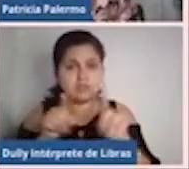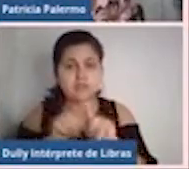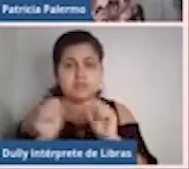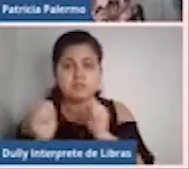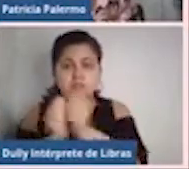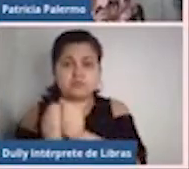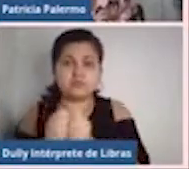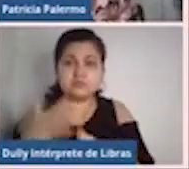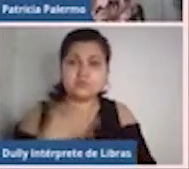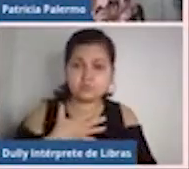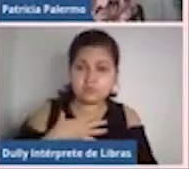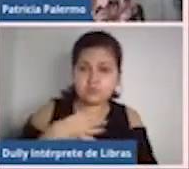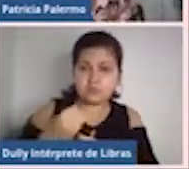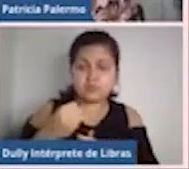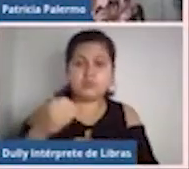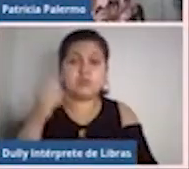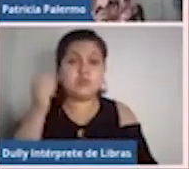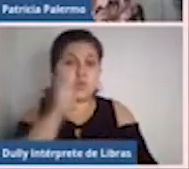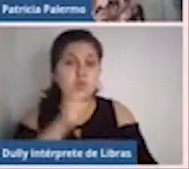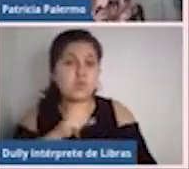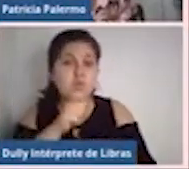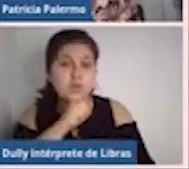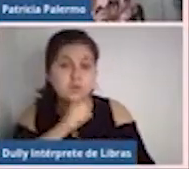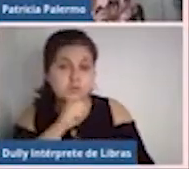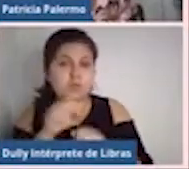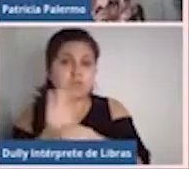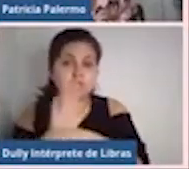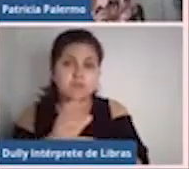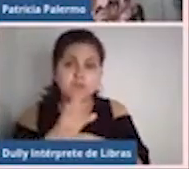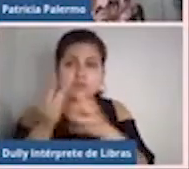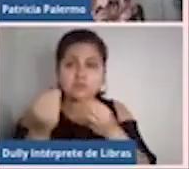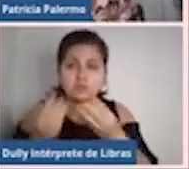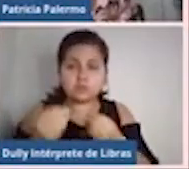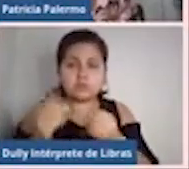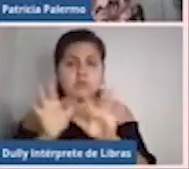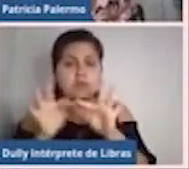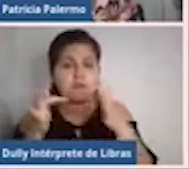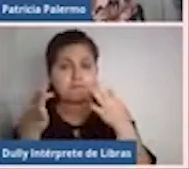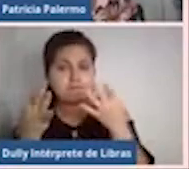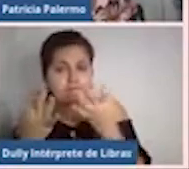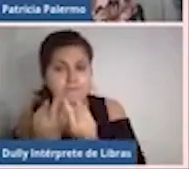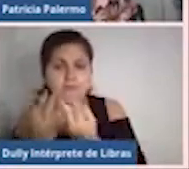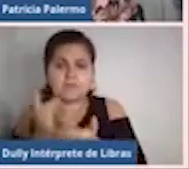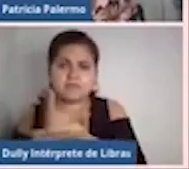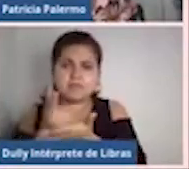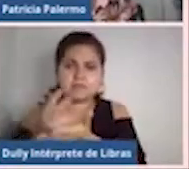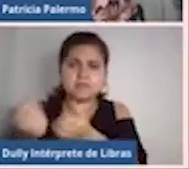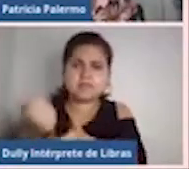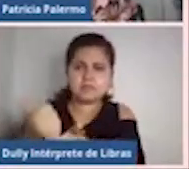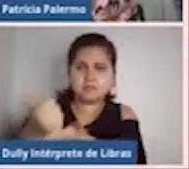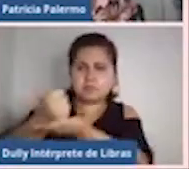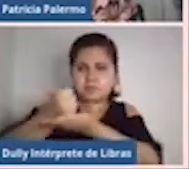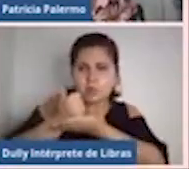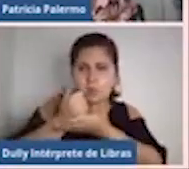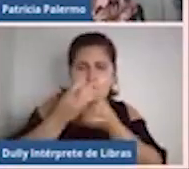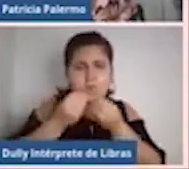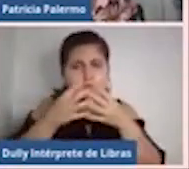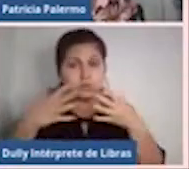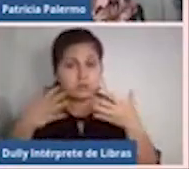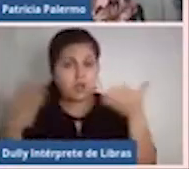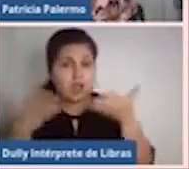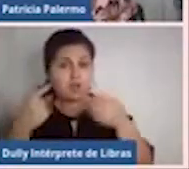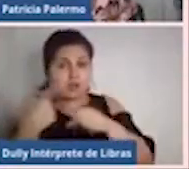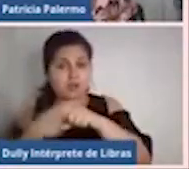filhos, eu tenho uma senhora que trabalha na minha casa que me ajuda muito, tenho a família que sempre nos deu um suporte muito grande, e agora, por conta